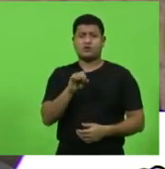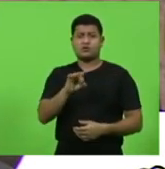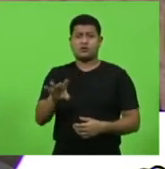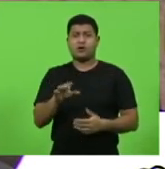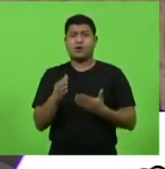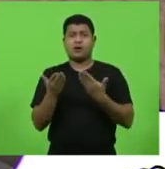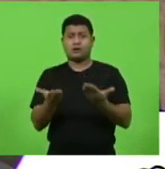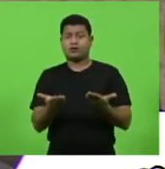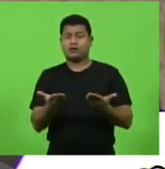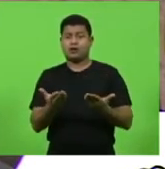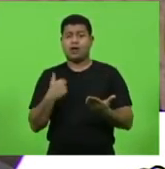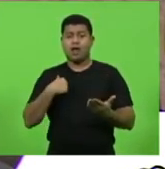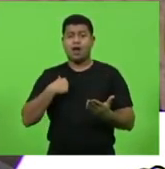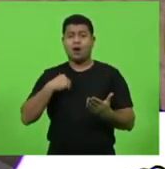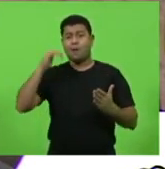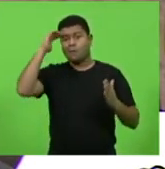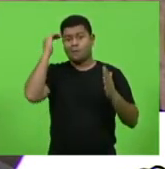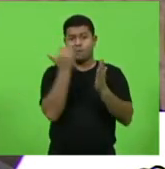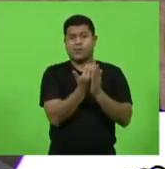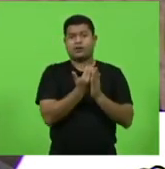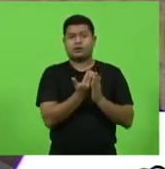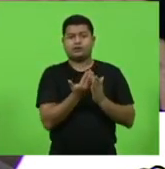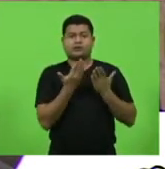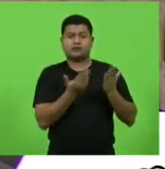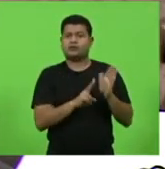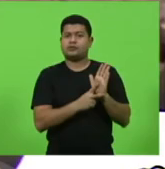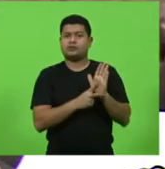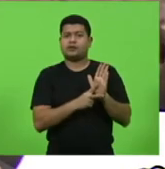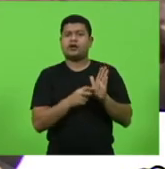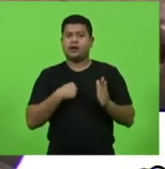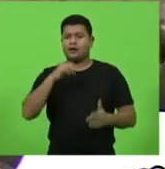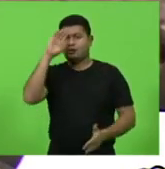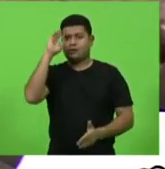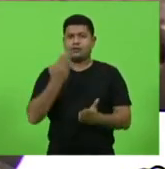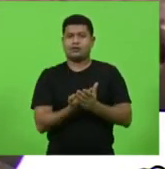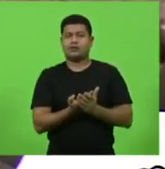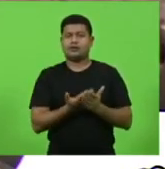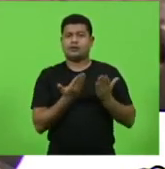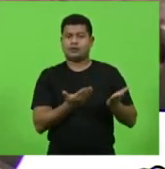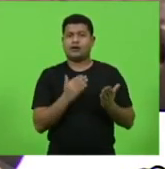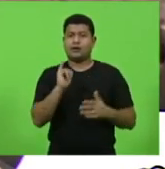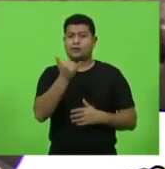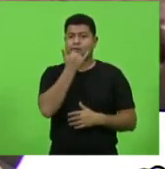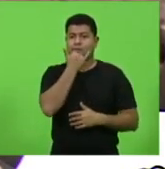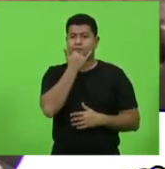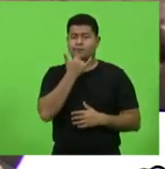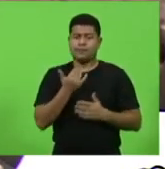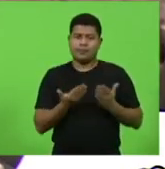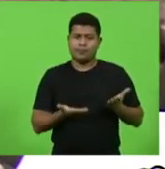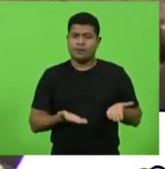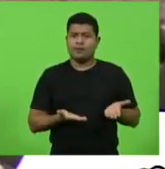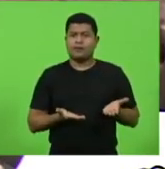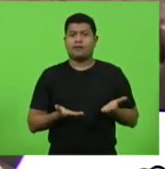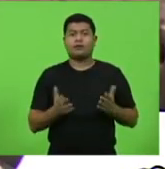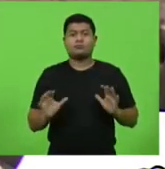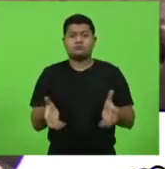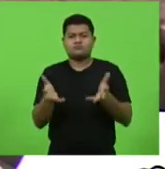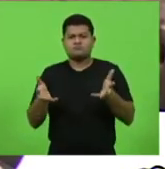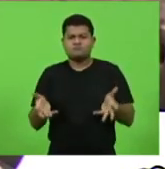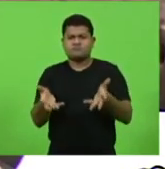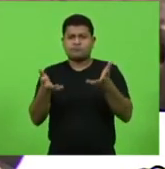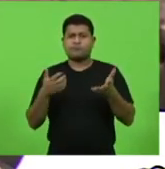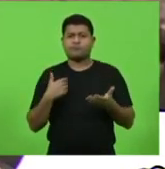agenda deles vai acreditar nesse tipo de escusa que eles davam para promover